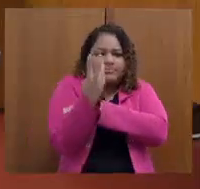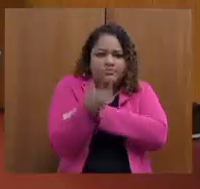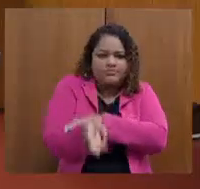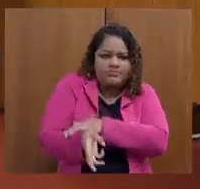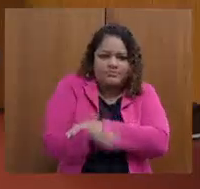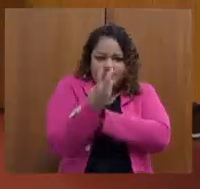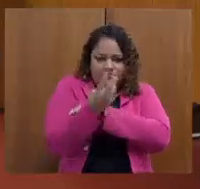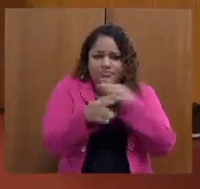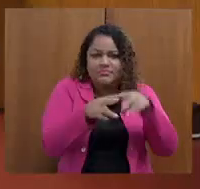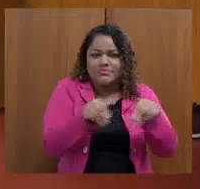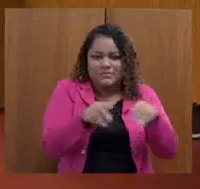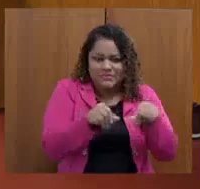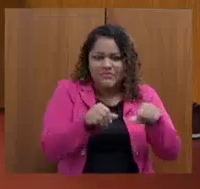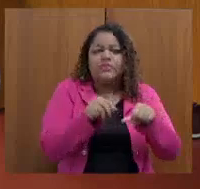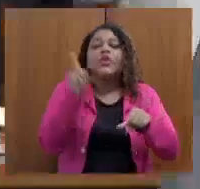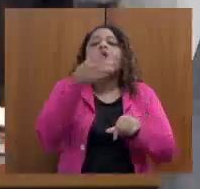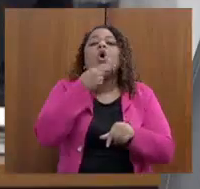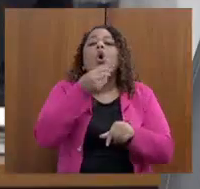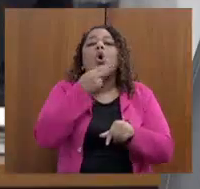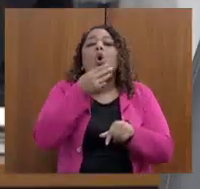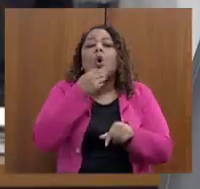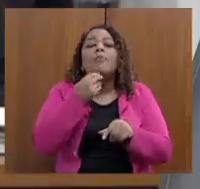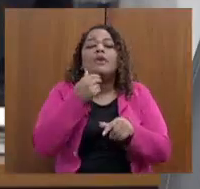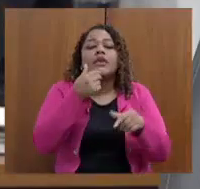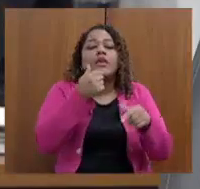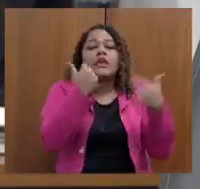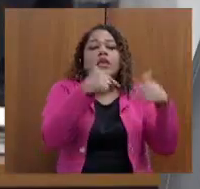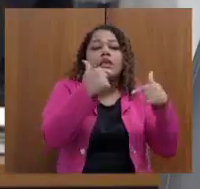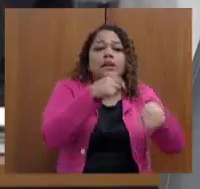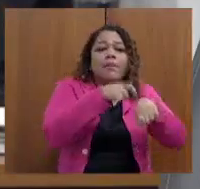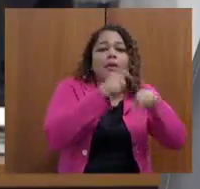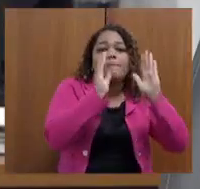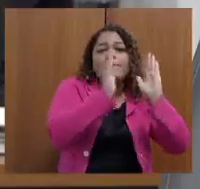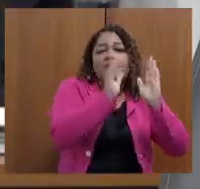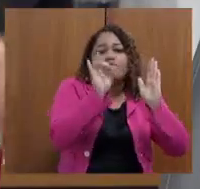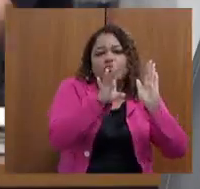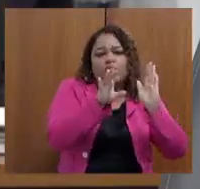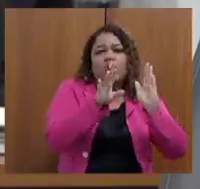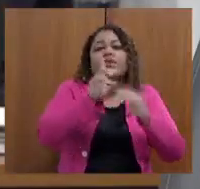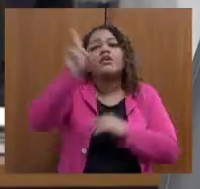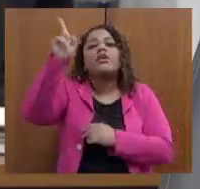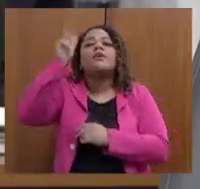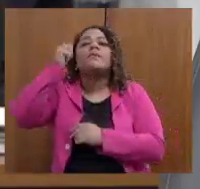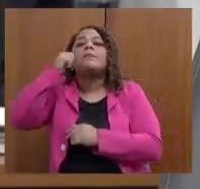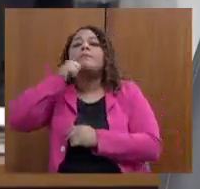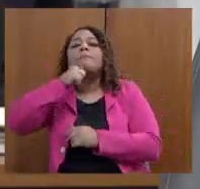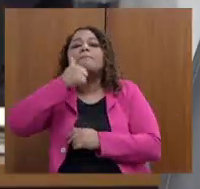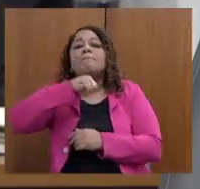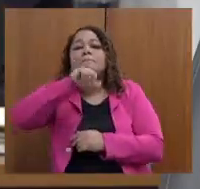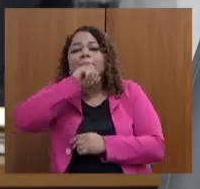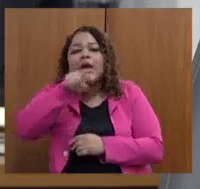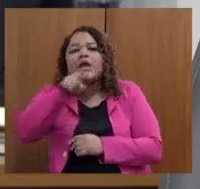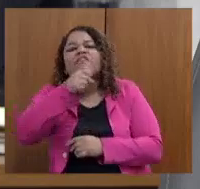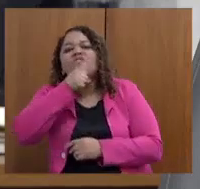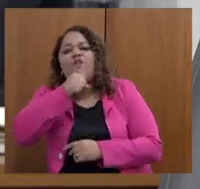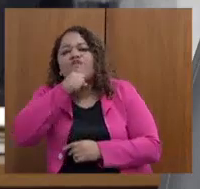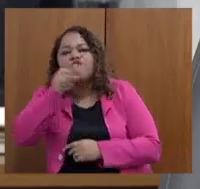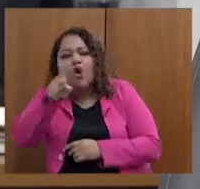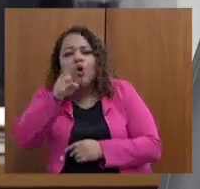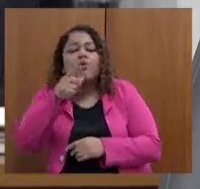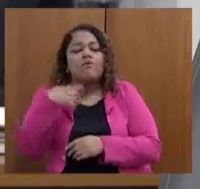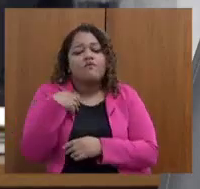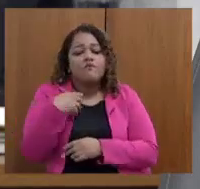os homens que deixam as mães e as avós com medo das suas filhas que antes sempre